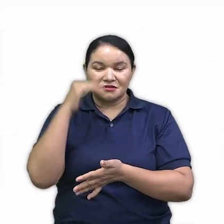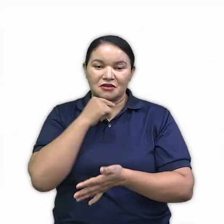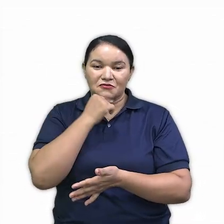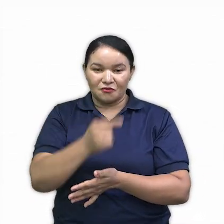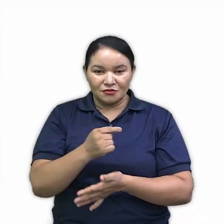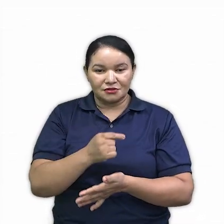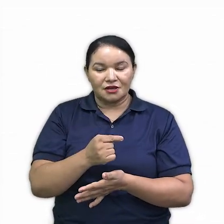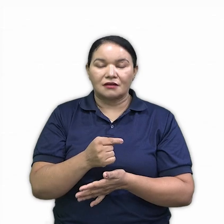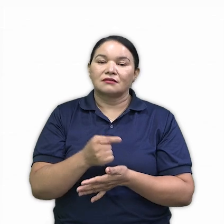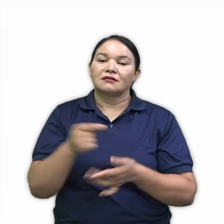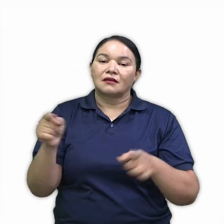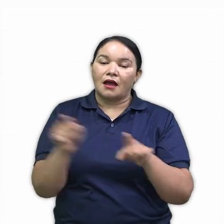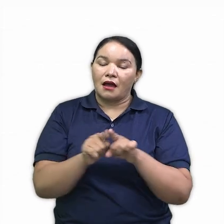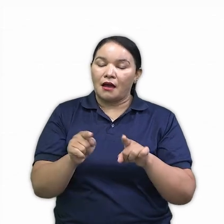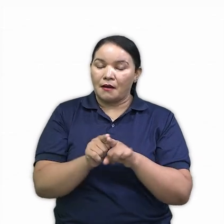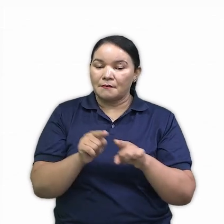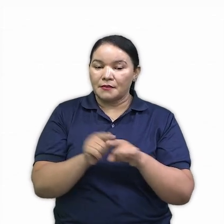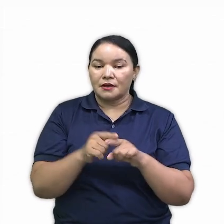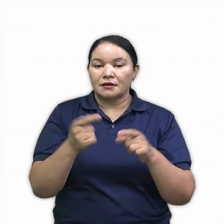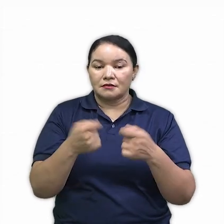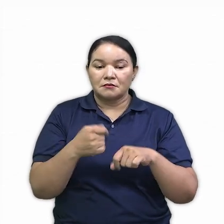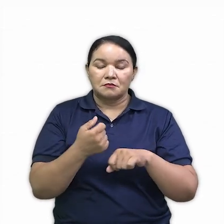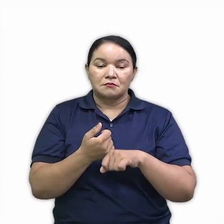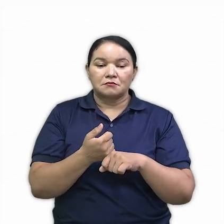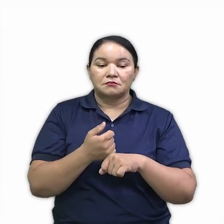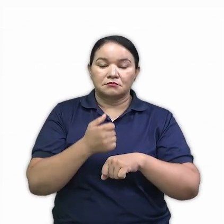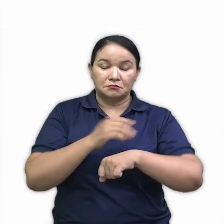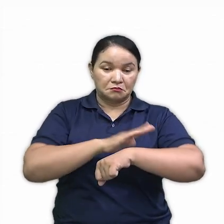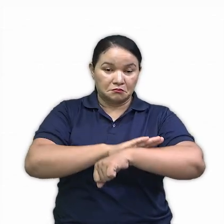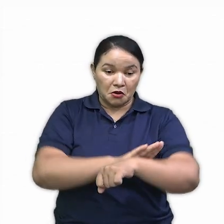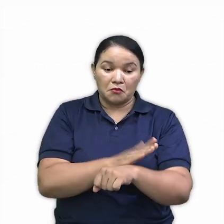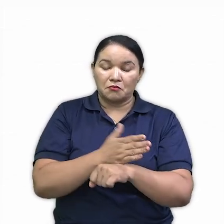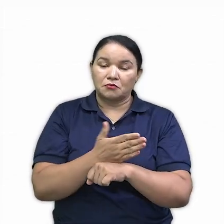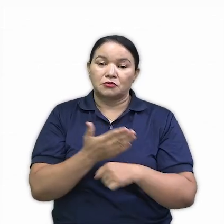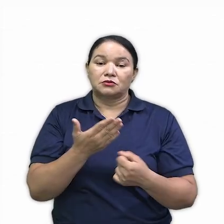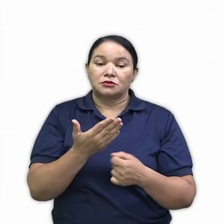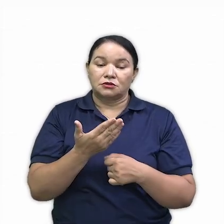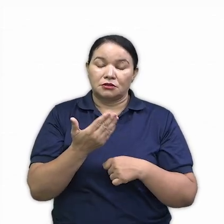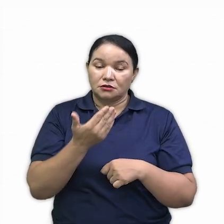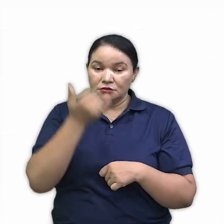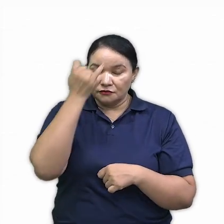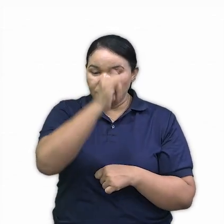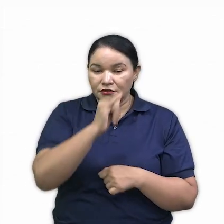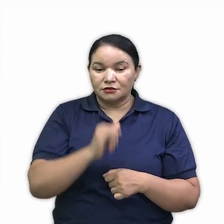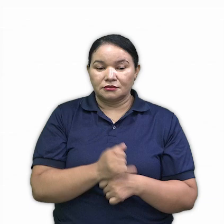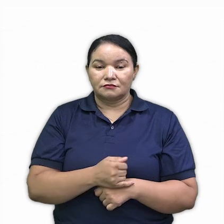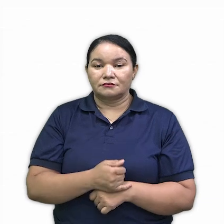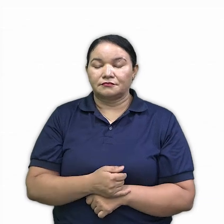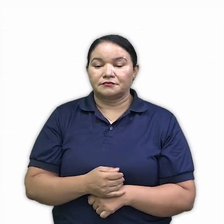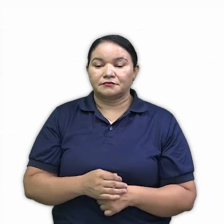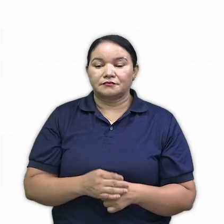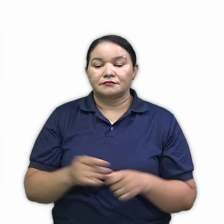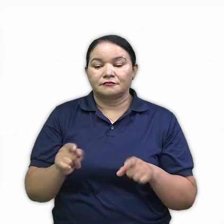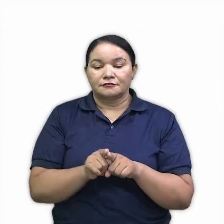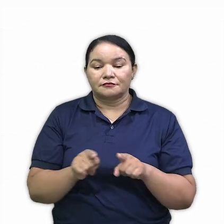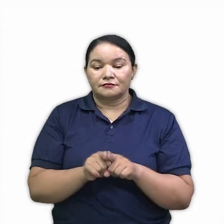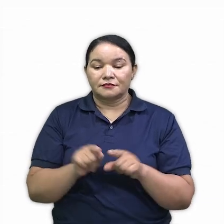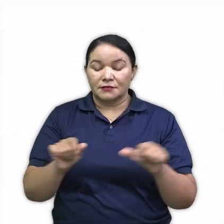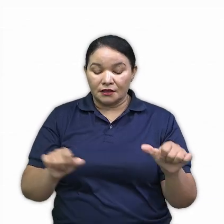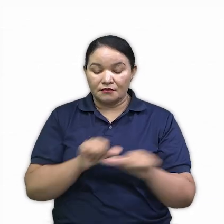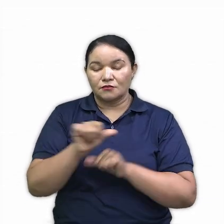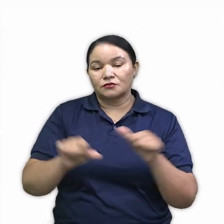contrário, né? Já estamos fazendo uma coisa do lado oposto. Como é que a gente poderia arrumar melhor essa questão aí?